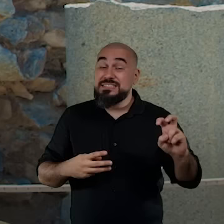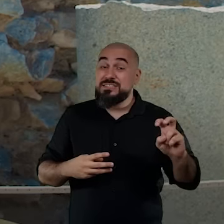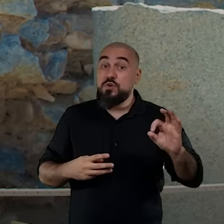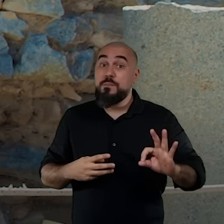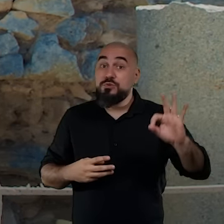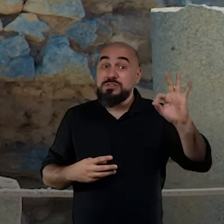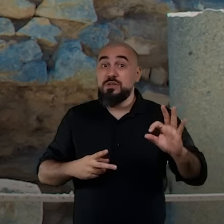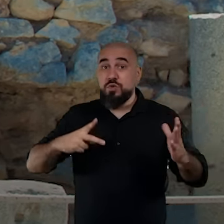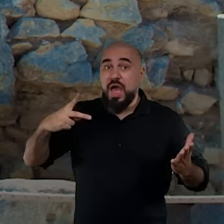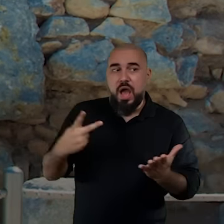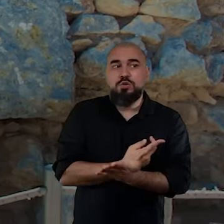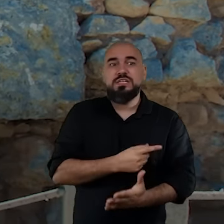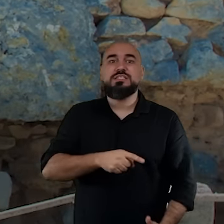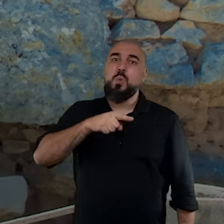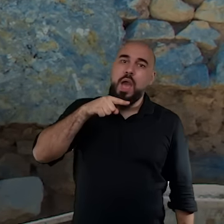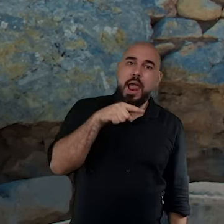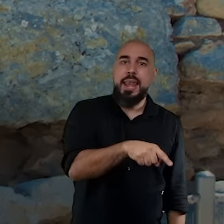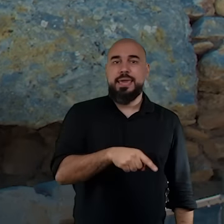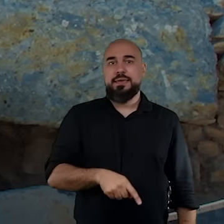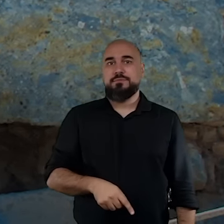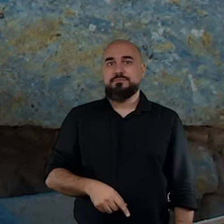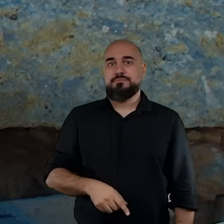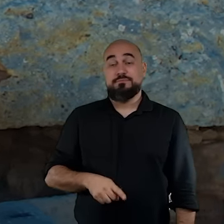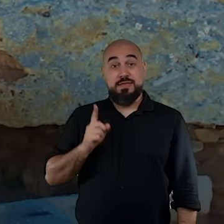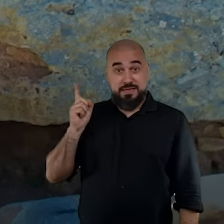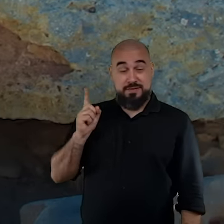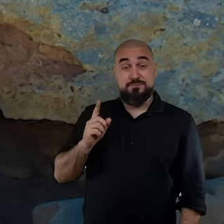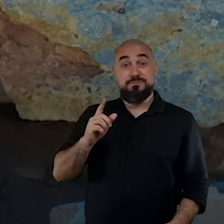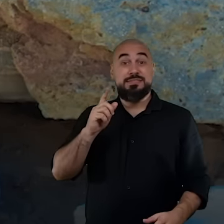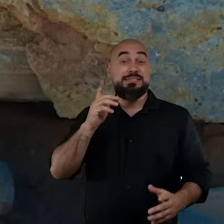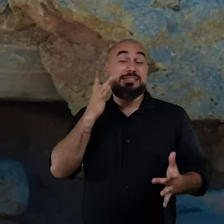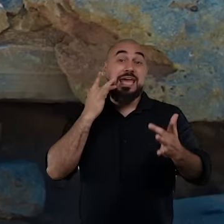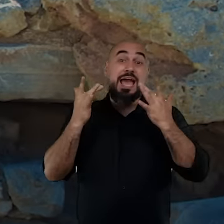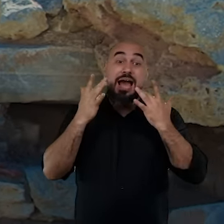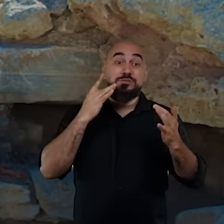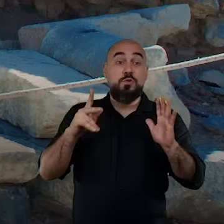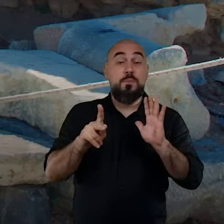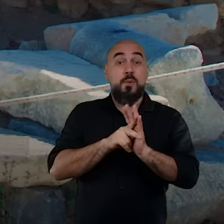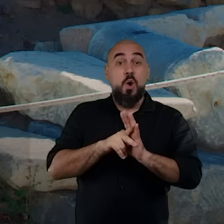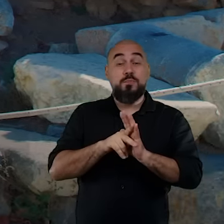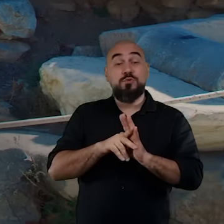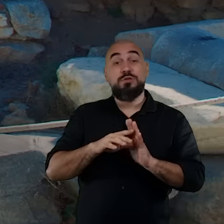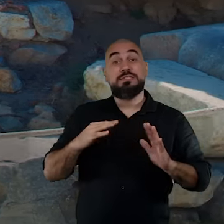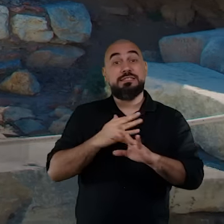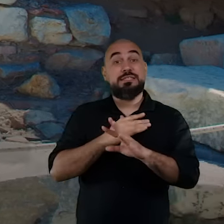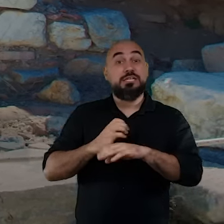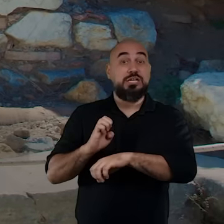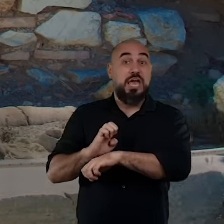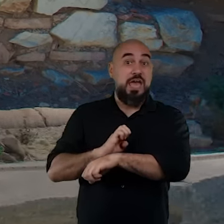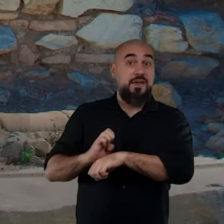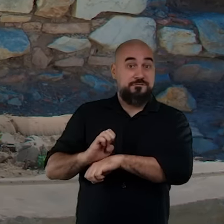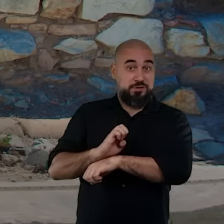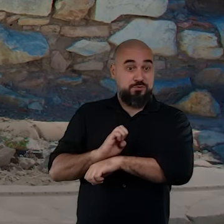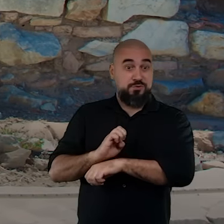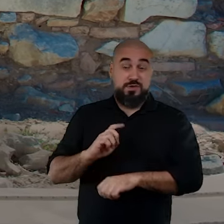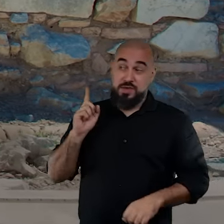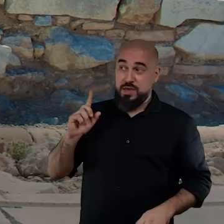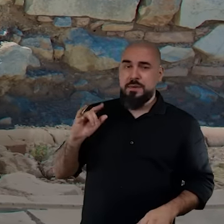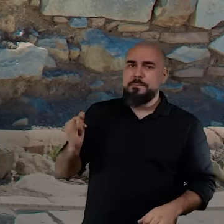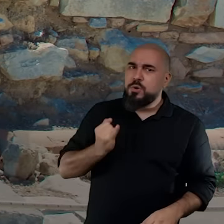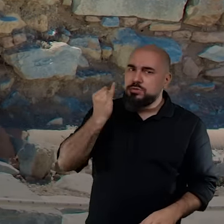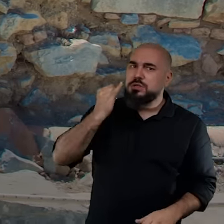vão ver um X duplo, o teatro da cidade de Éfeso, porque algo muito importante aconteceu